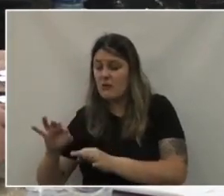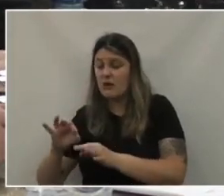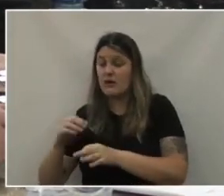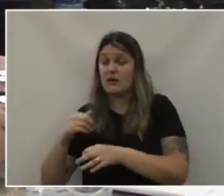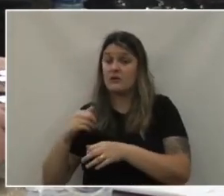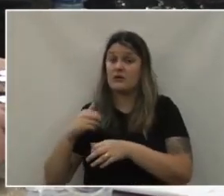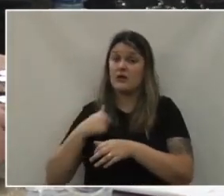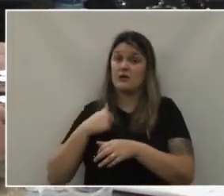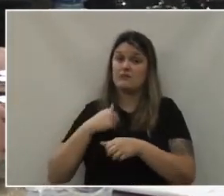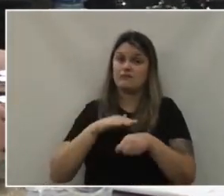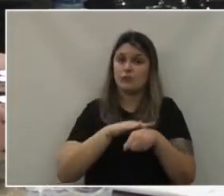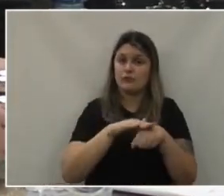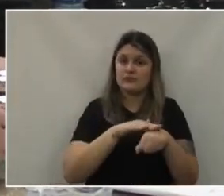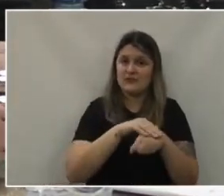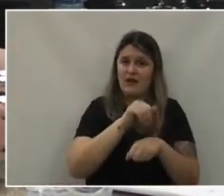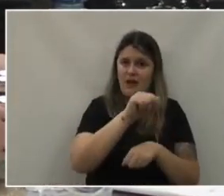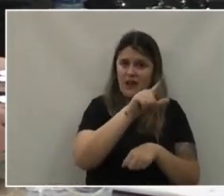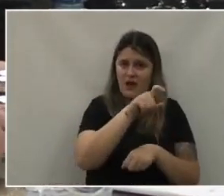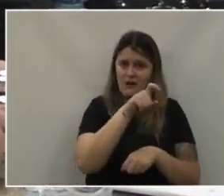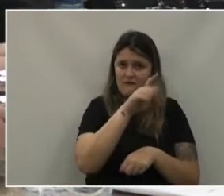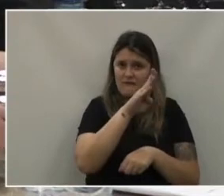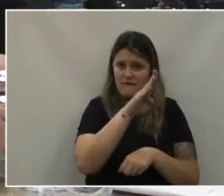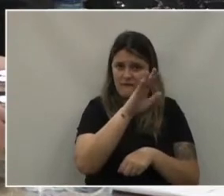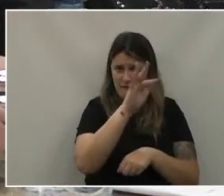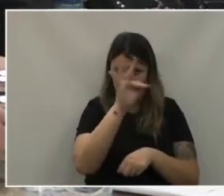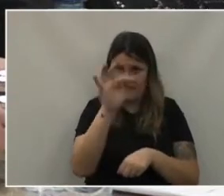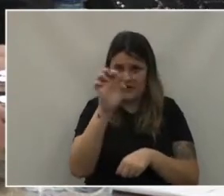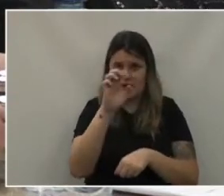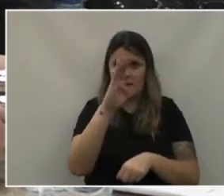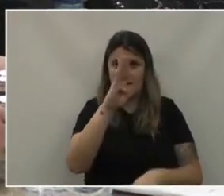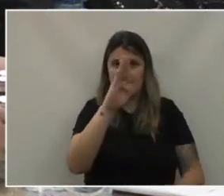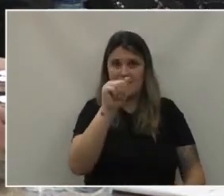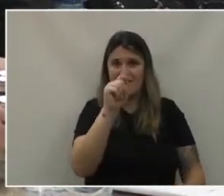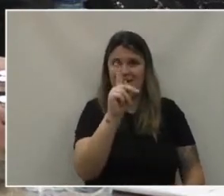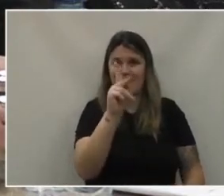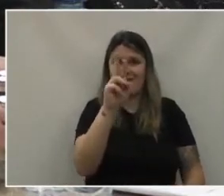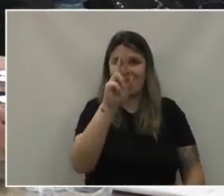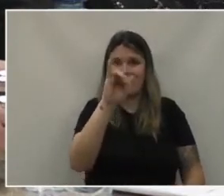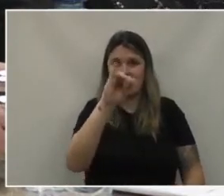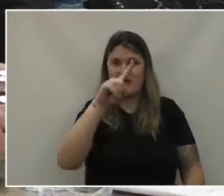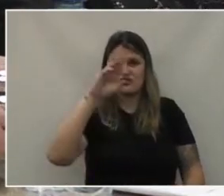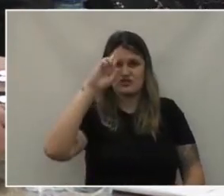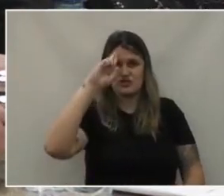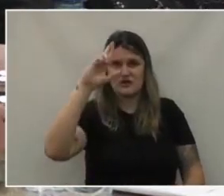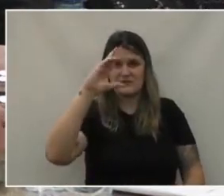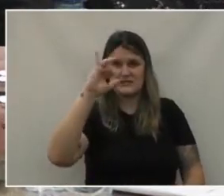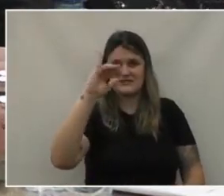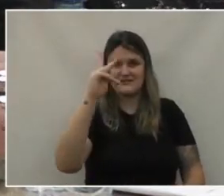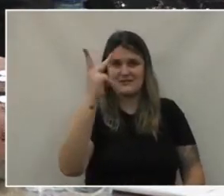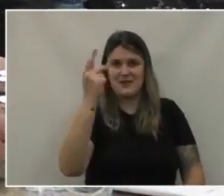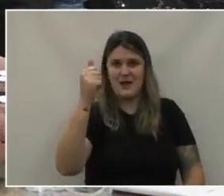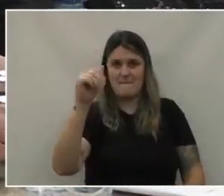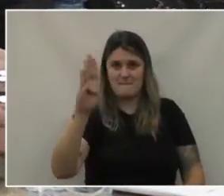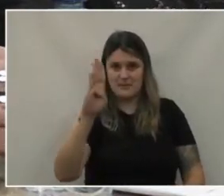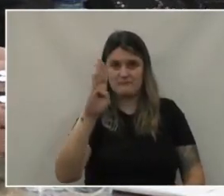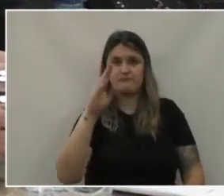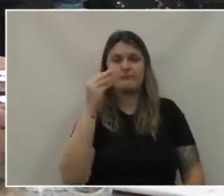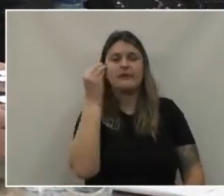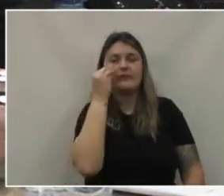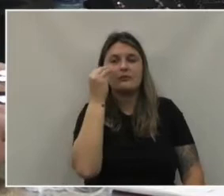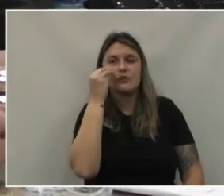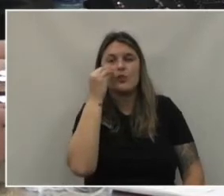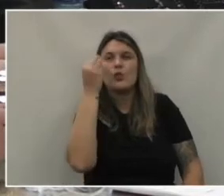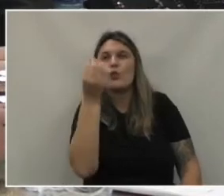conversa com o Aref Bacri, chefe da CIAB, também quero deixar meu agradecimento, que prontamente ele se prontificou a buscar